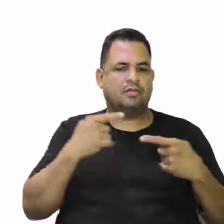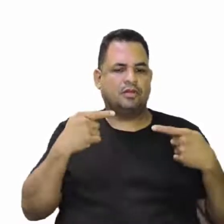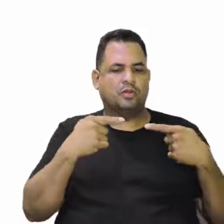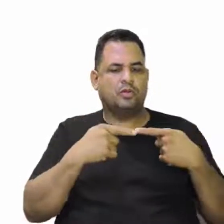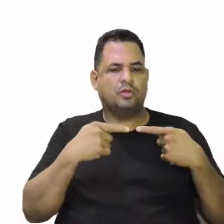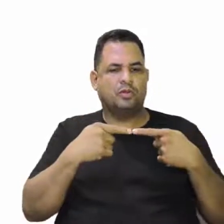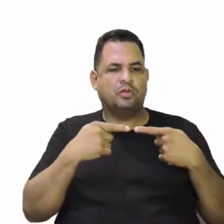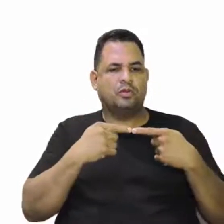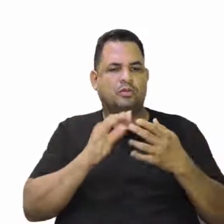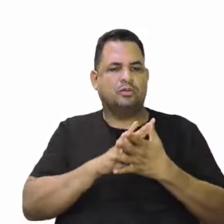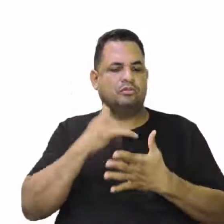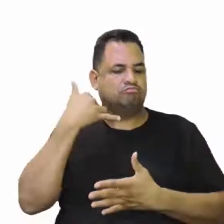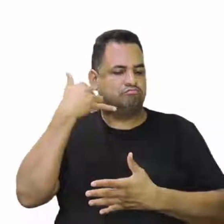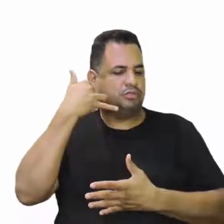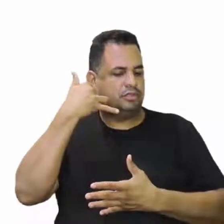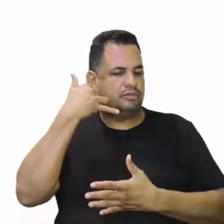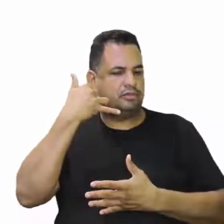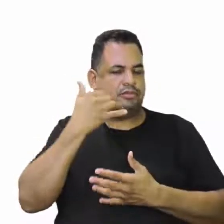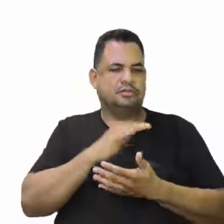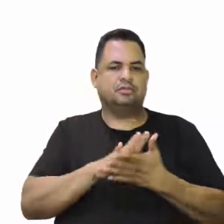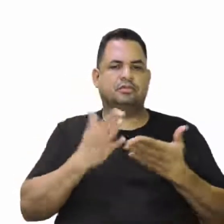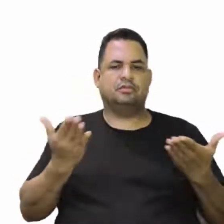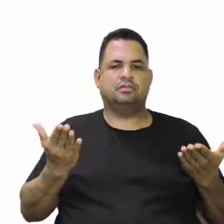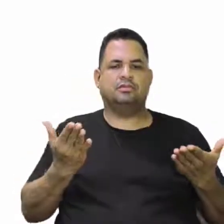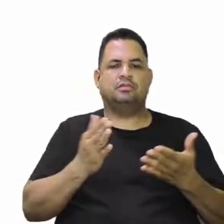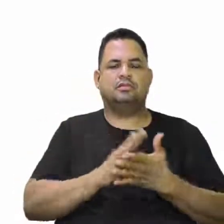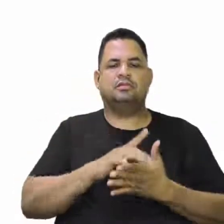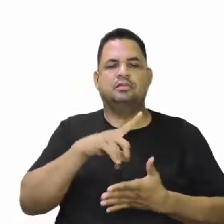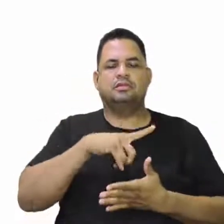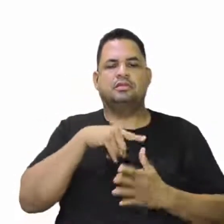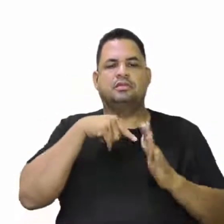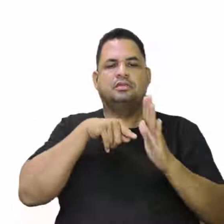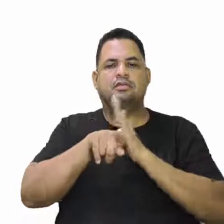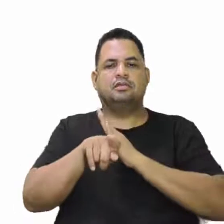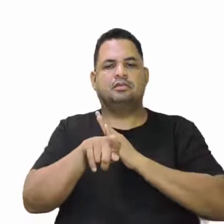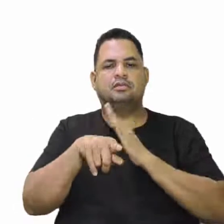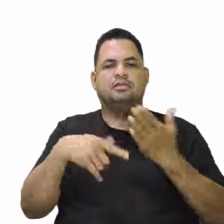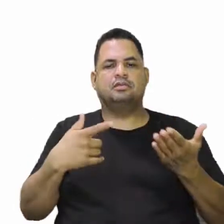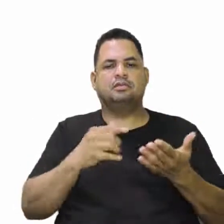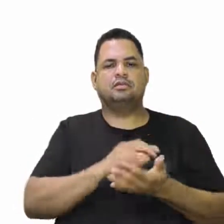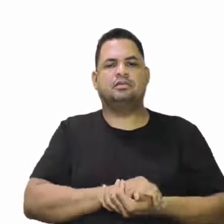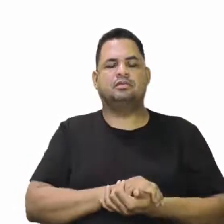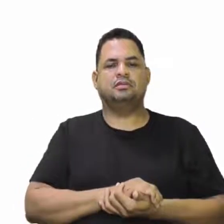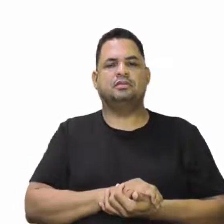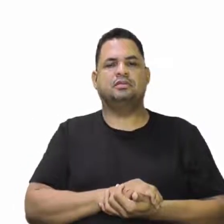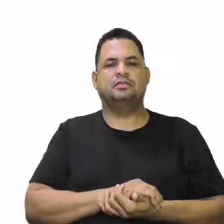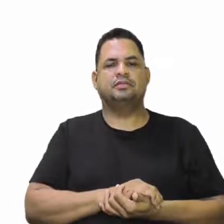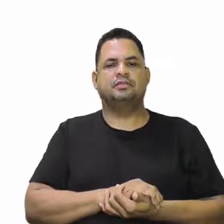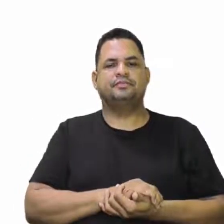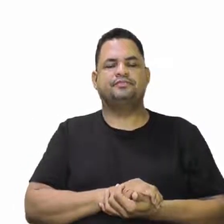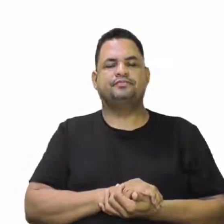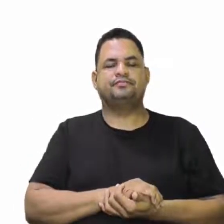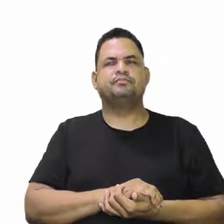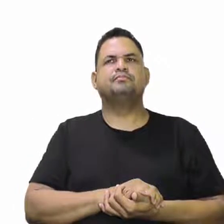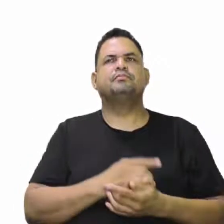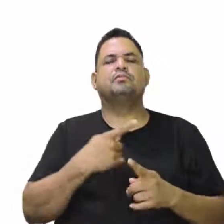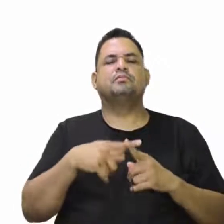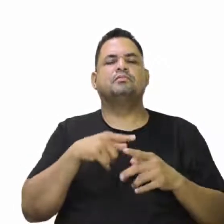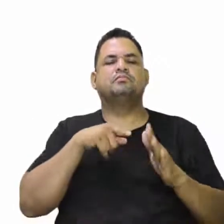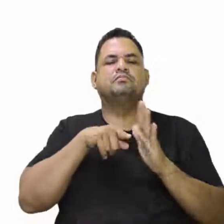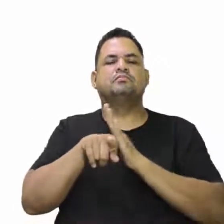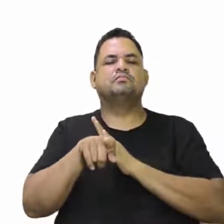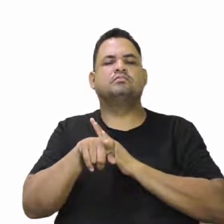um telefonema. E aí ela tem a pergunta retórica, porque ela pergunta e